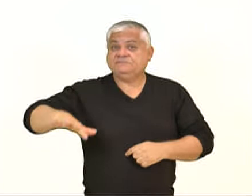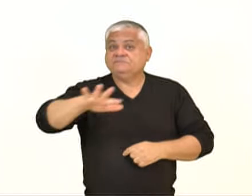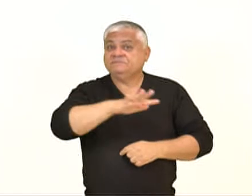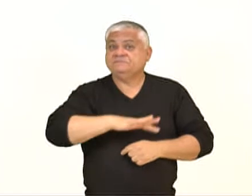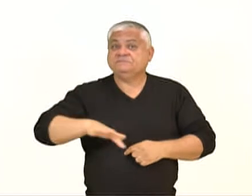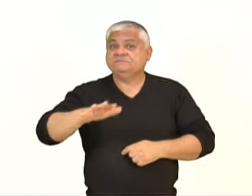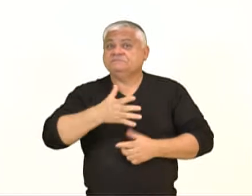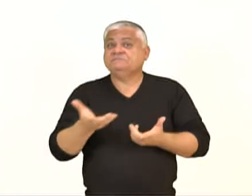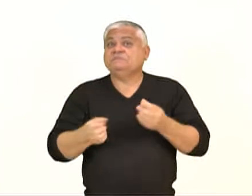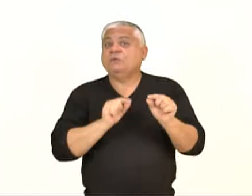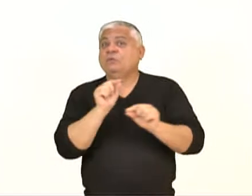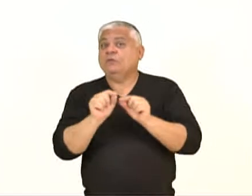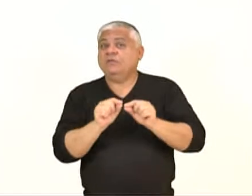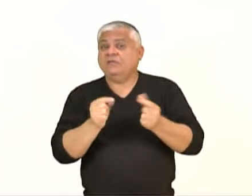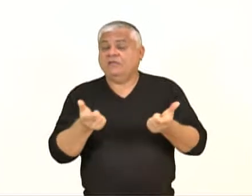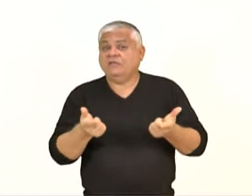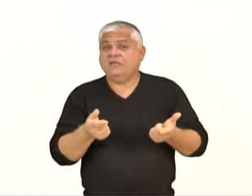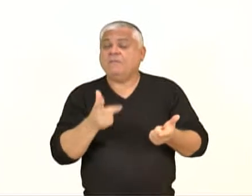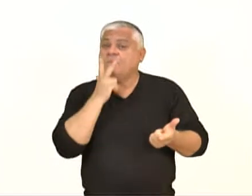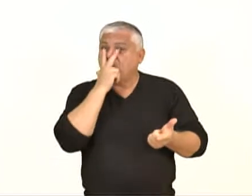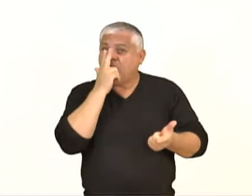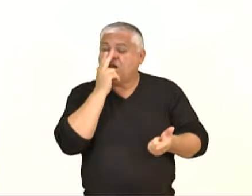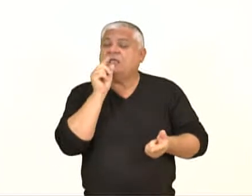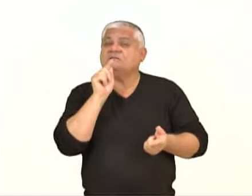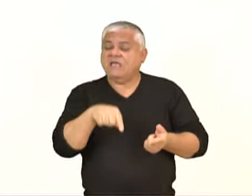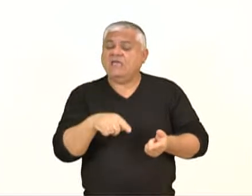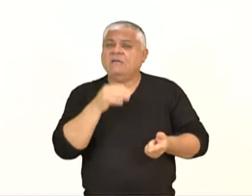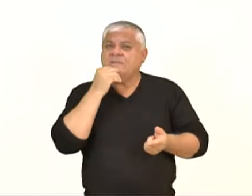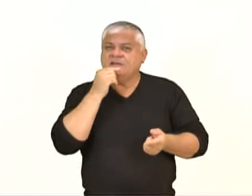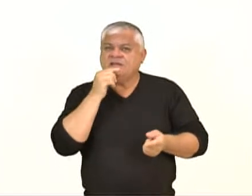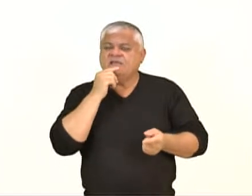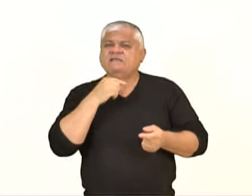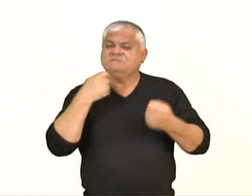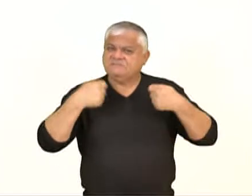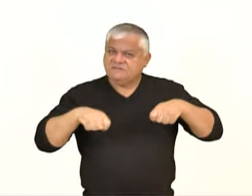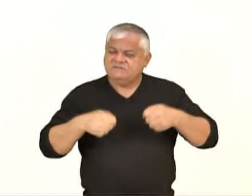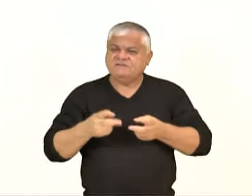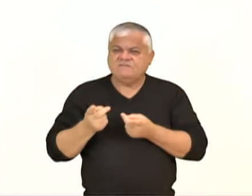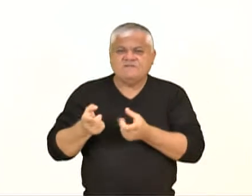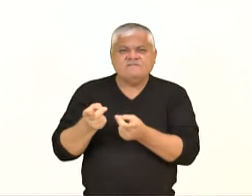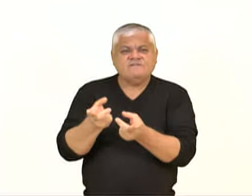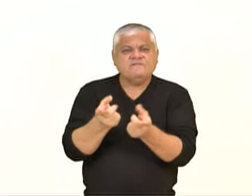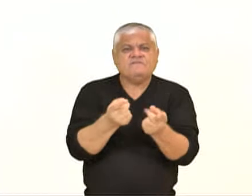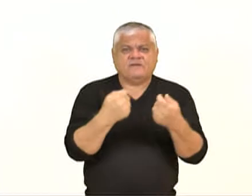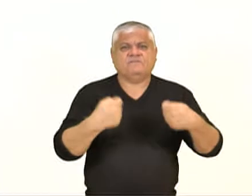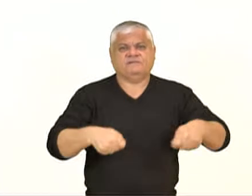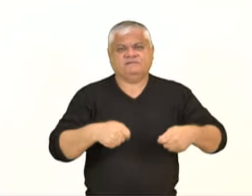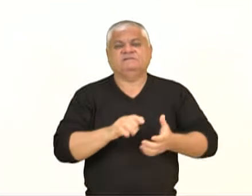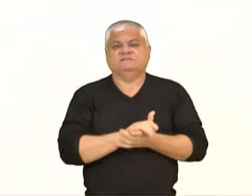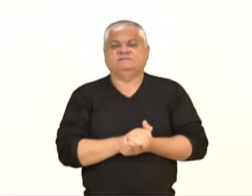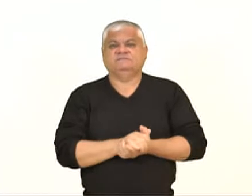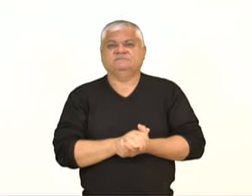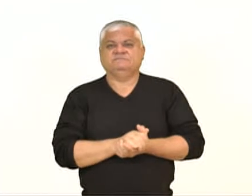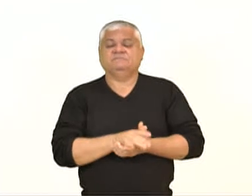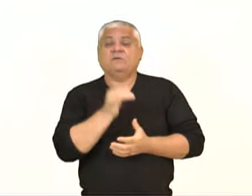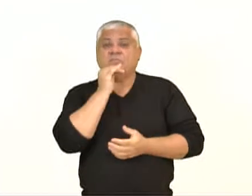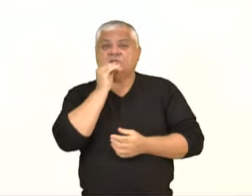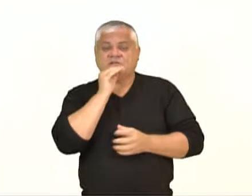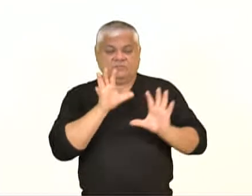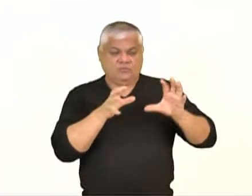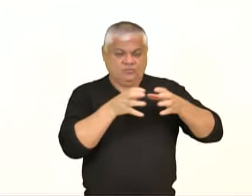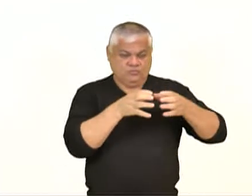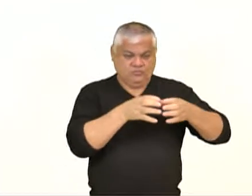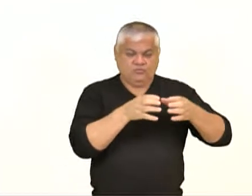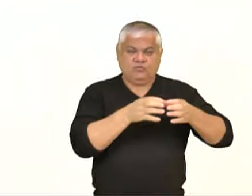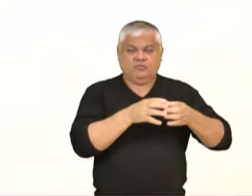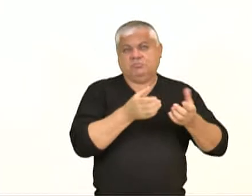que não chega a ser uma novidade, mas um acirramento do monopólio. Digamos que um time com folha